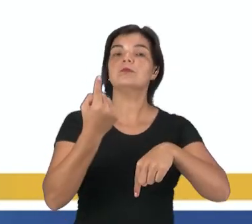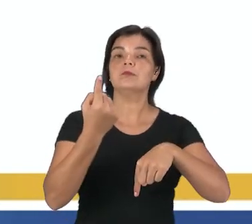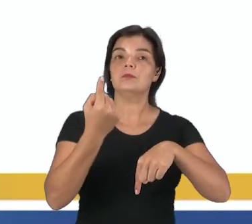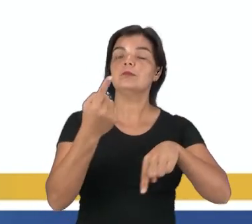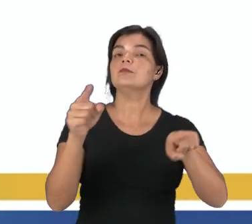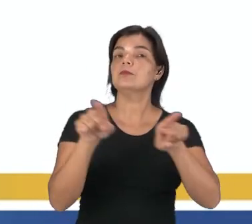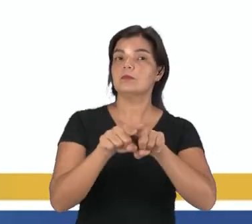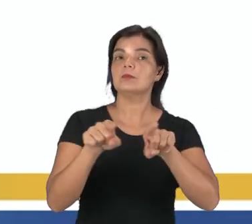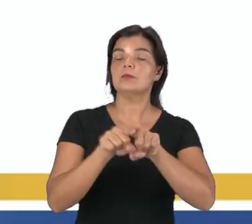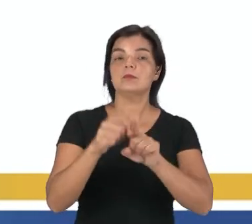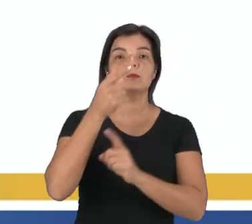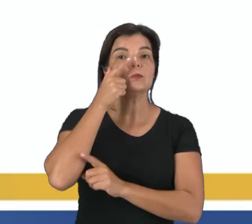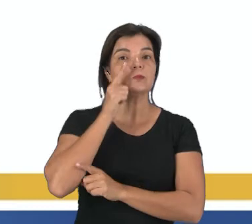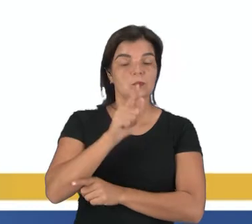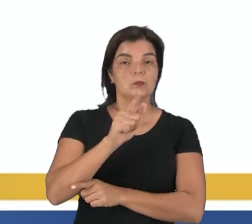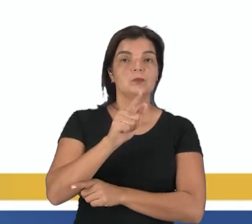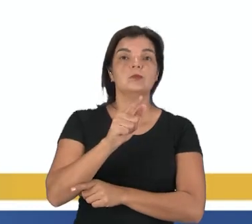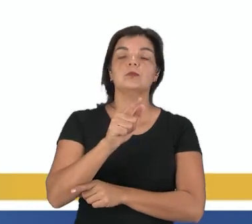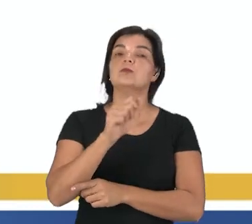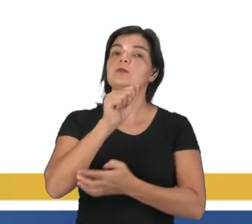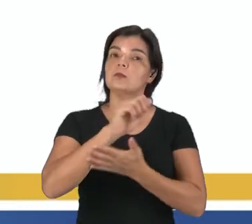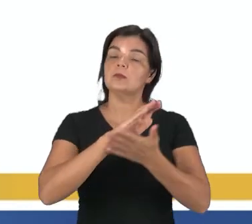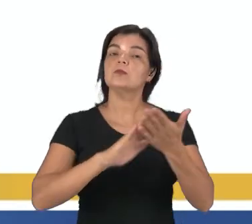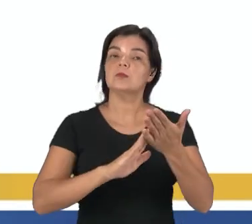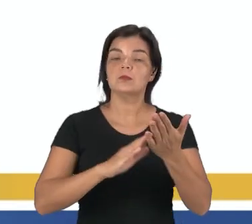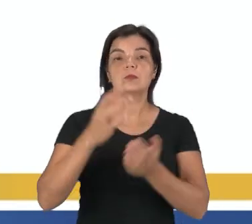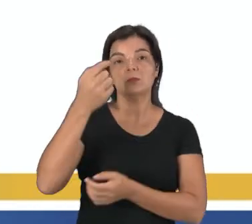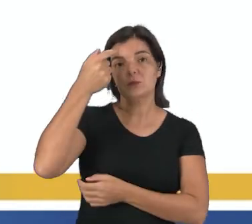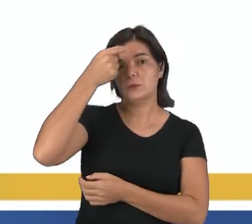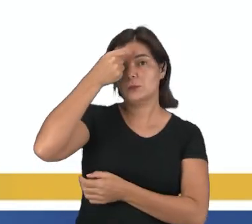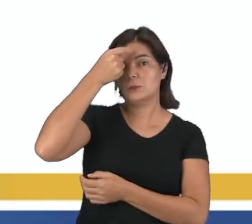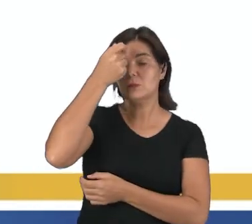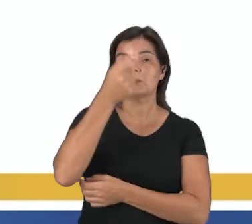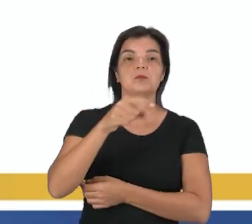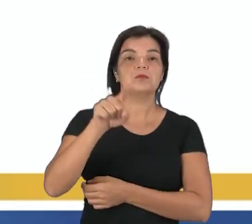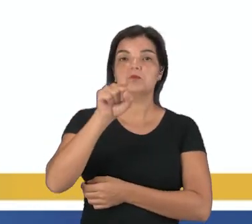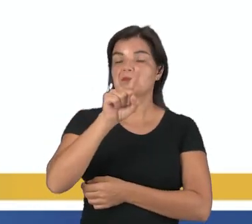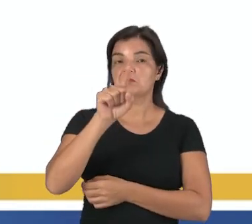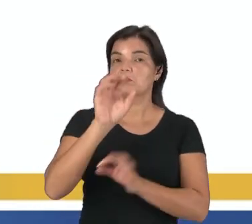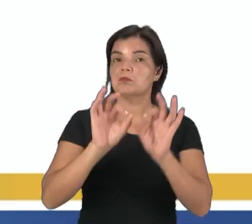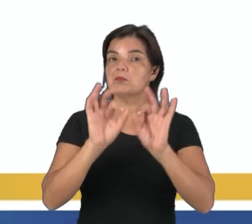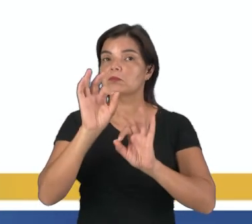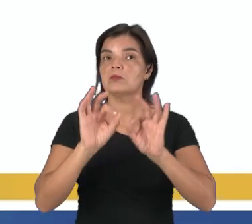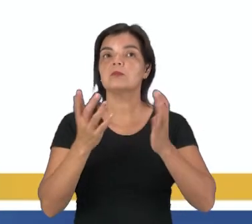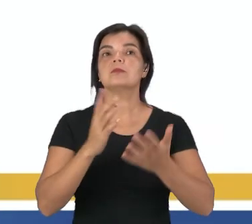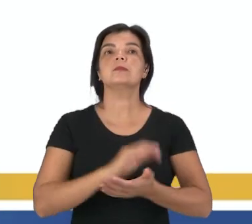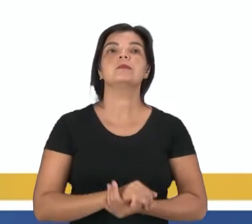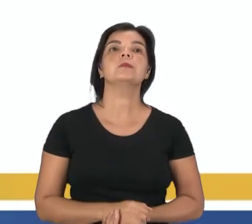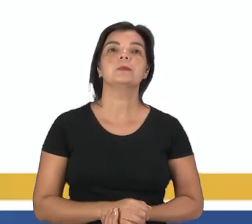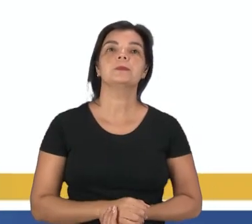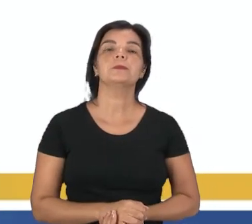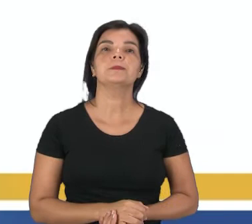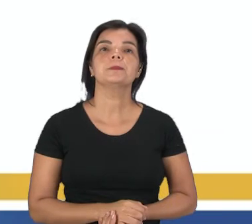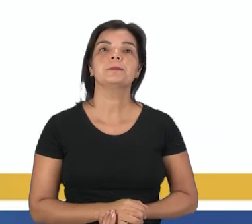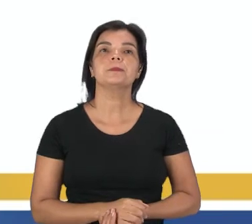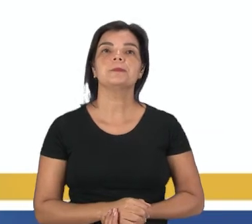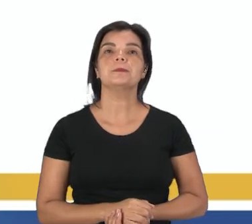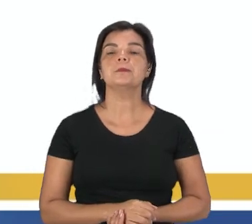proporcional. E também eu consegui resolver esse problema mentalmente. Eu não precisei montar nenhum esquema.